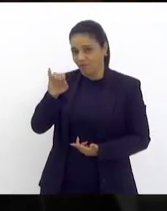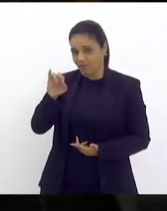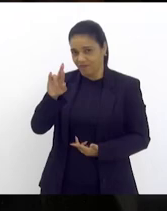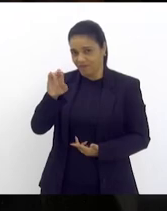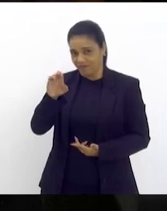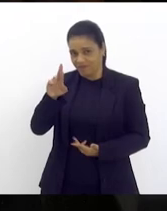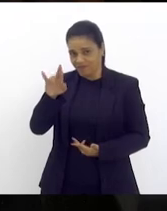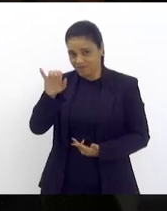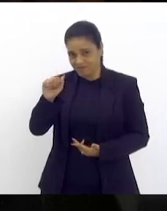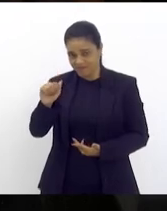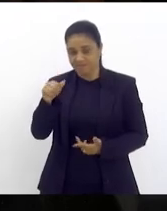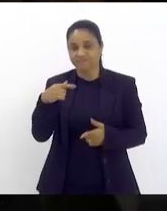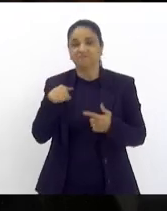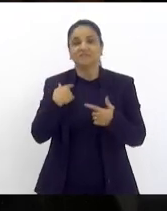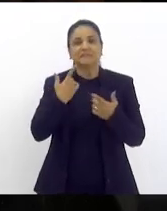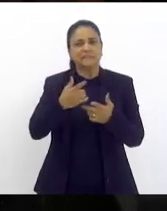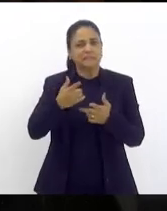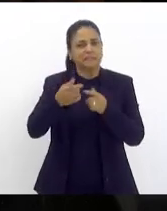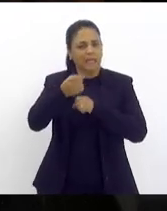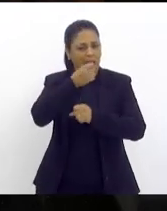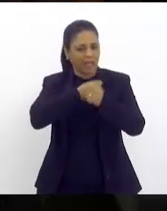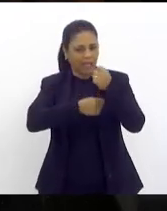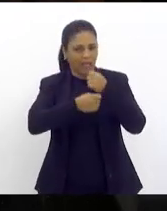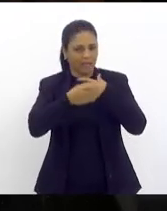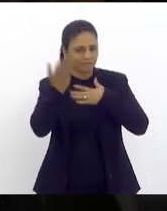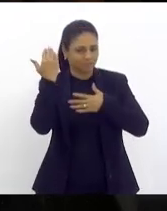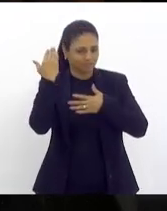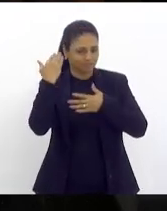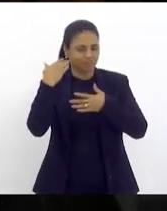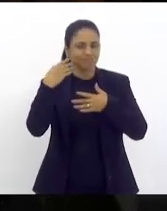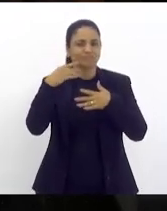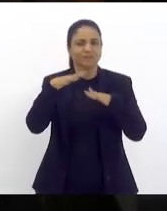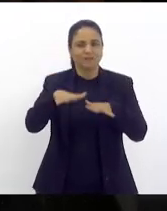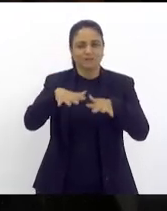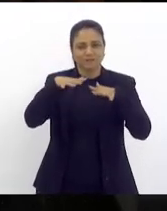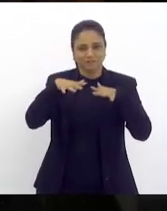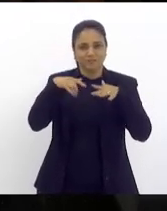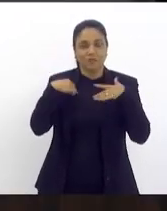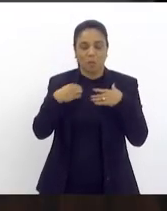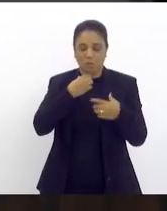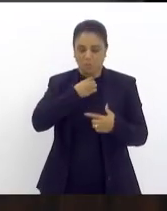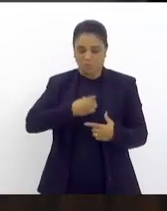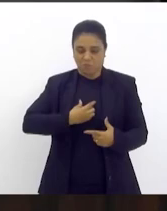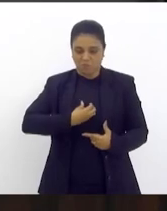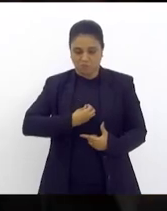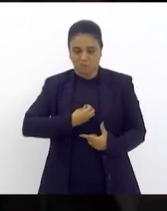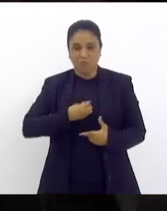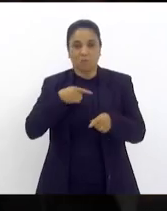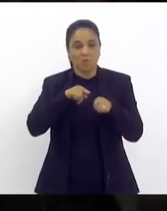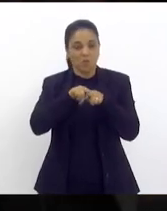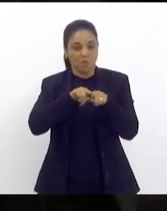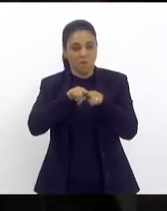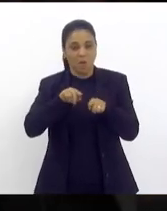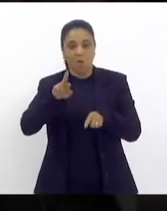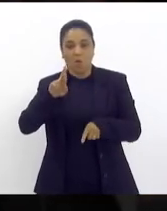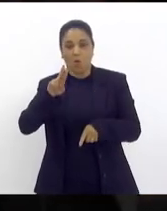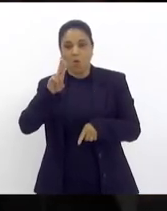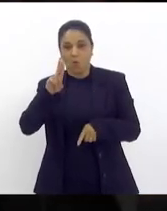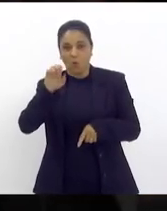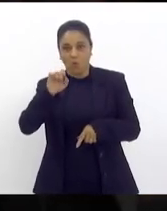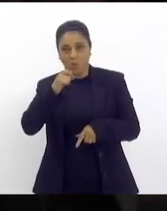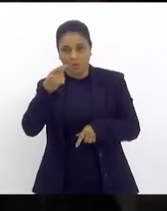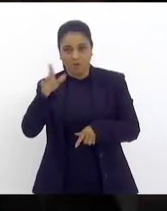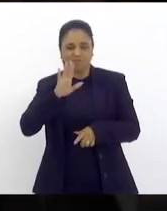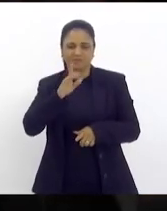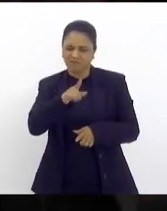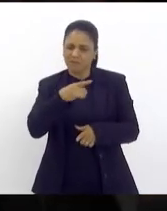eu estivesse na outra legislatura, essa medalha seria eu que estaria entregando ao meu amigo, meu irmão Rubão, mas você é um grande amigo,